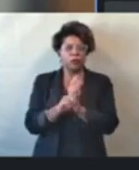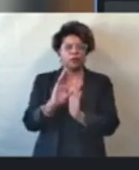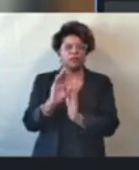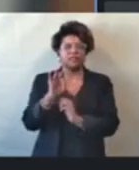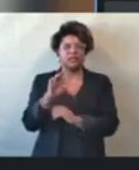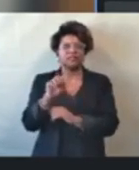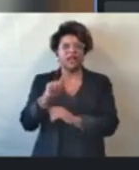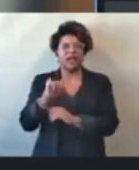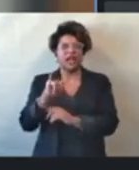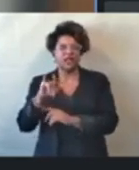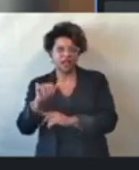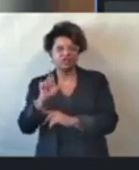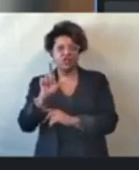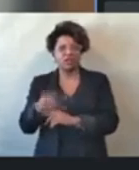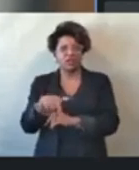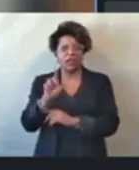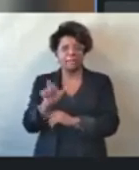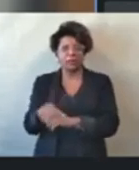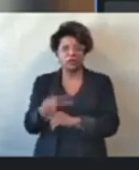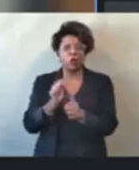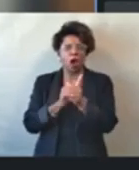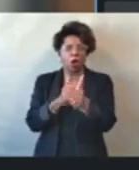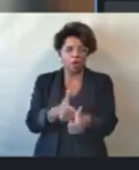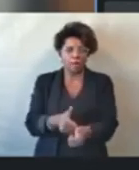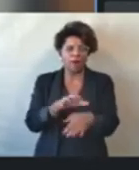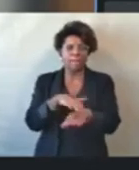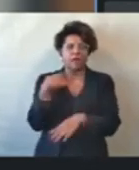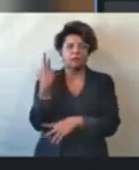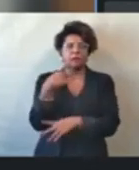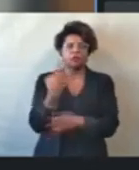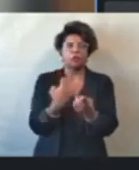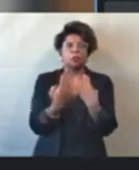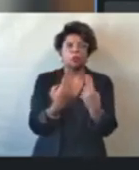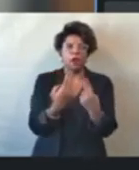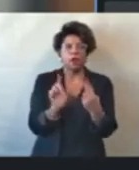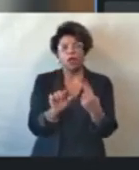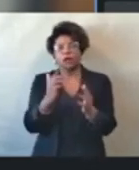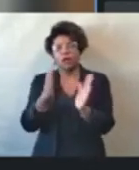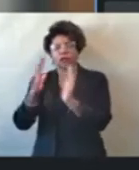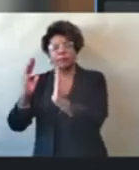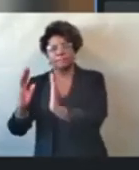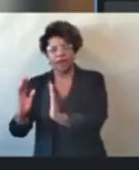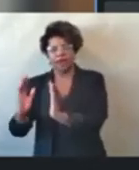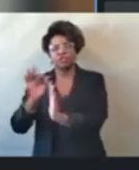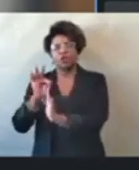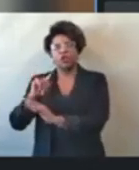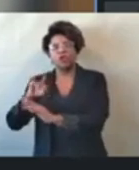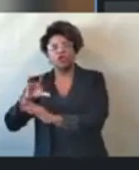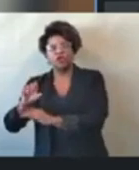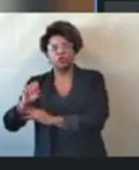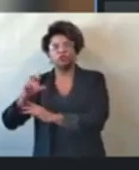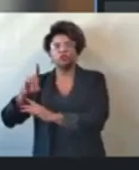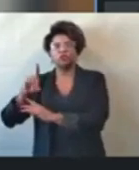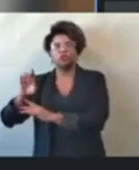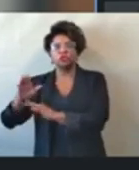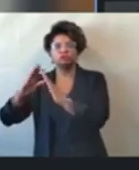quem acompanha mais a aplicação é a política urbana, e uma parte vem para o fundo de habitação, que esse a gente tem colocado no orçamento que tem de previsão,